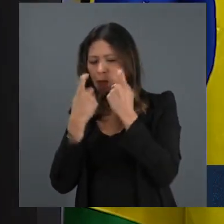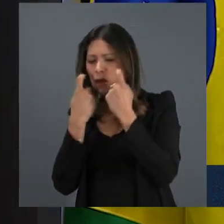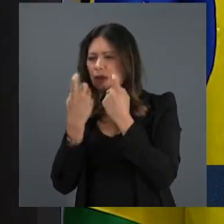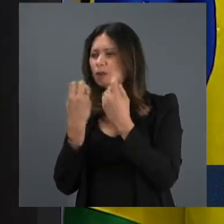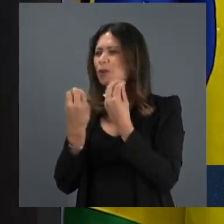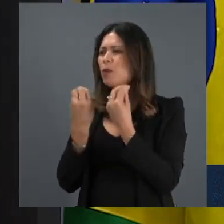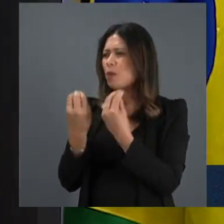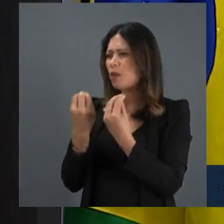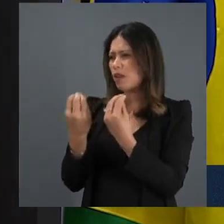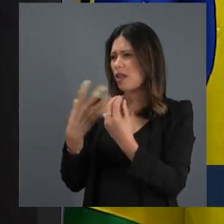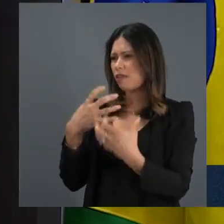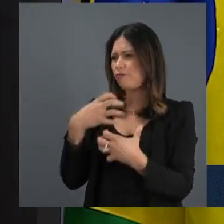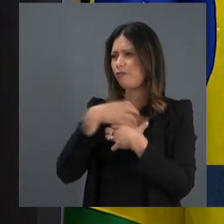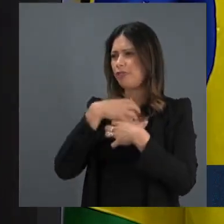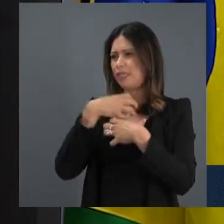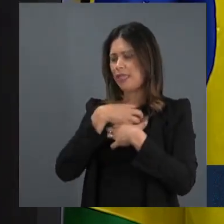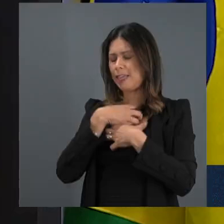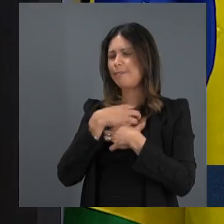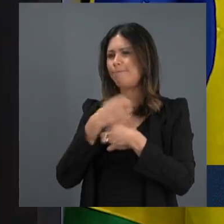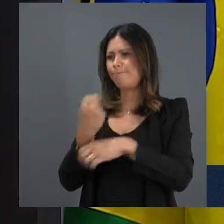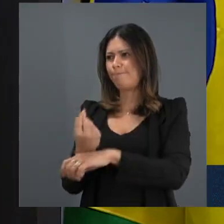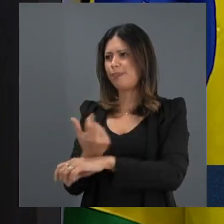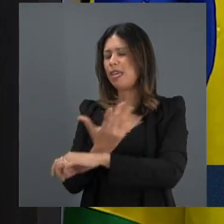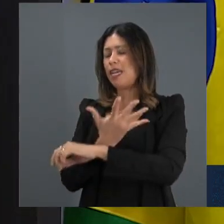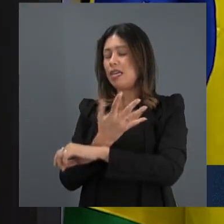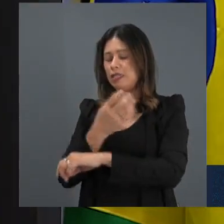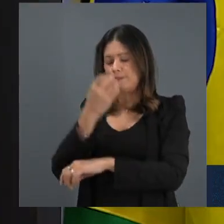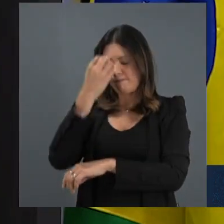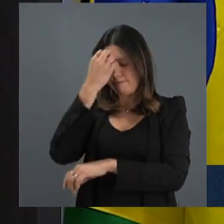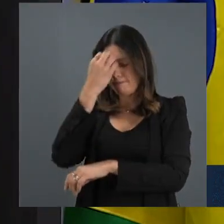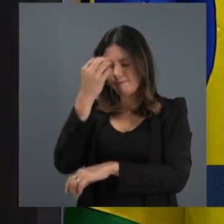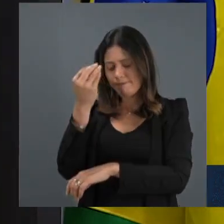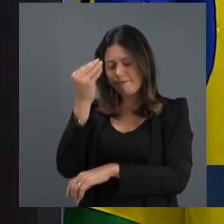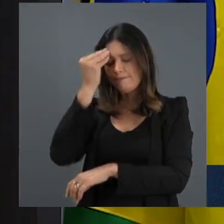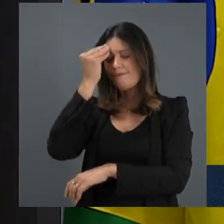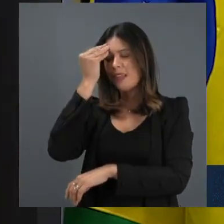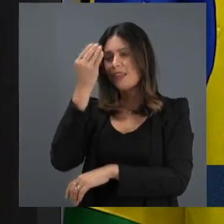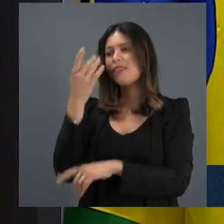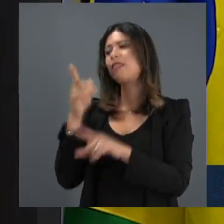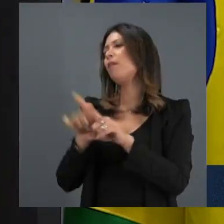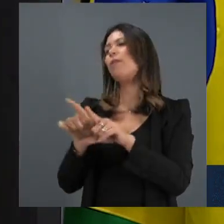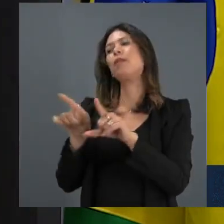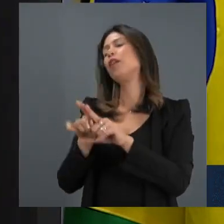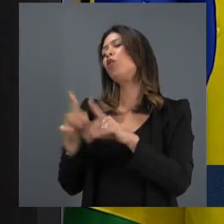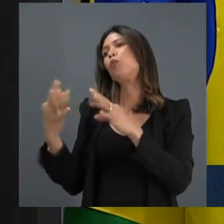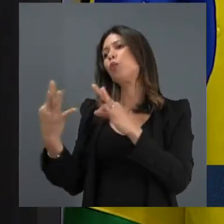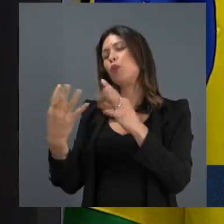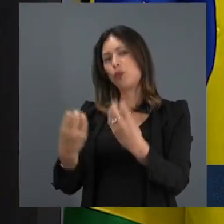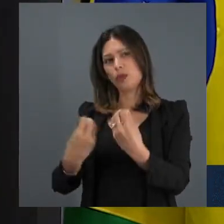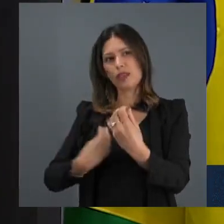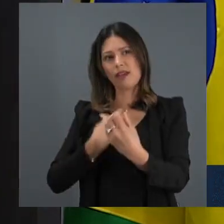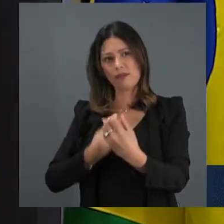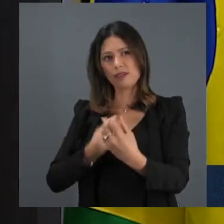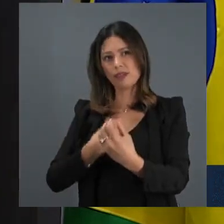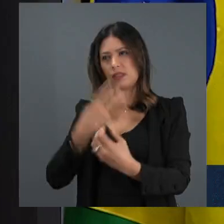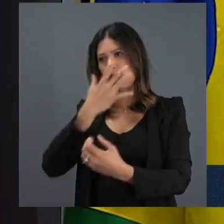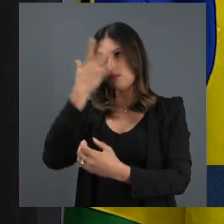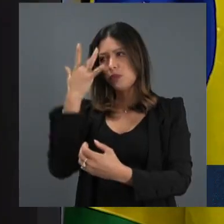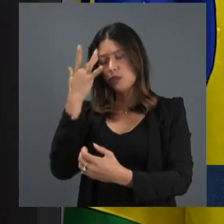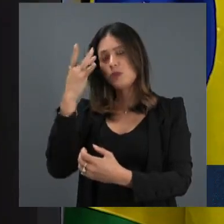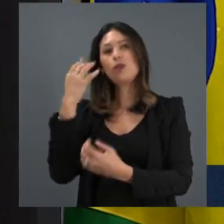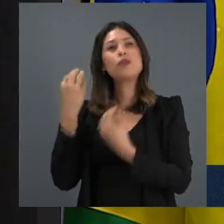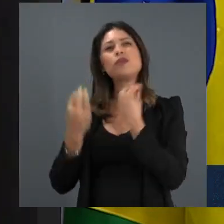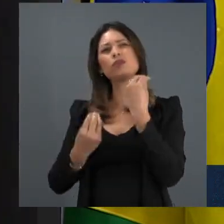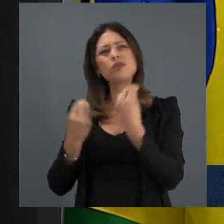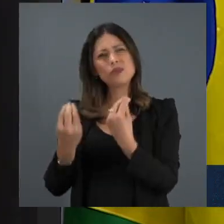pós, porque a vida toda, como a gente estava conversando um dia, das pessoas, né? Toda a vida dela, tá os retratos da família,